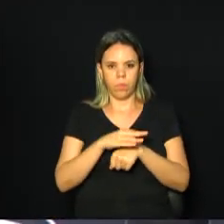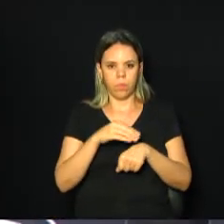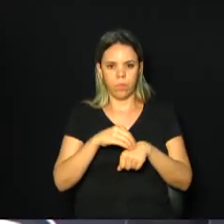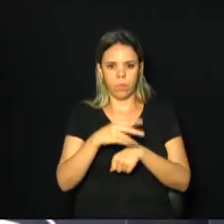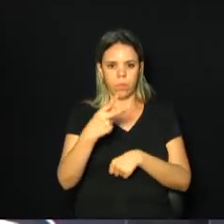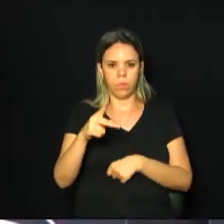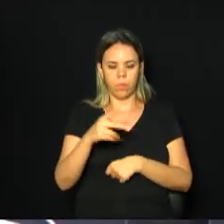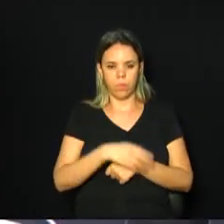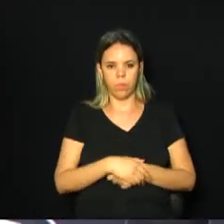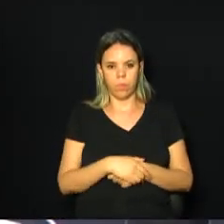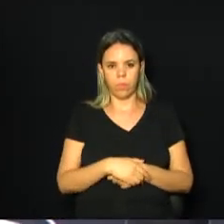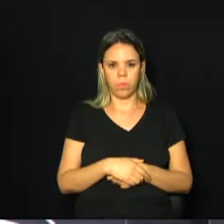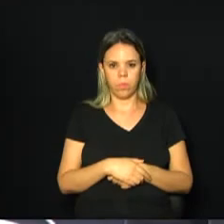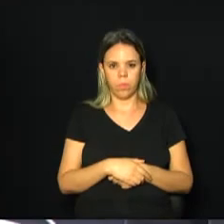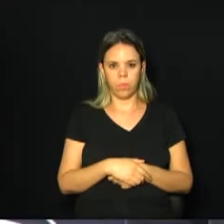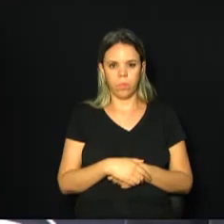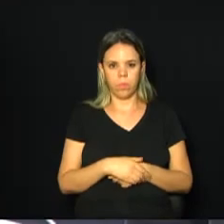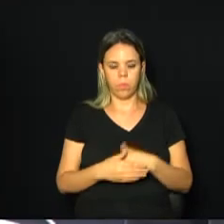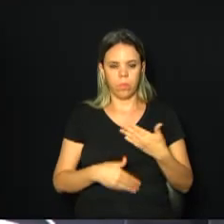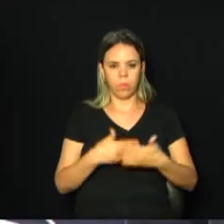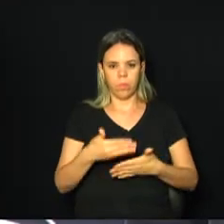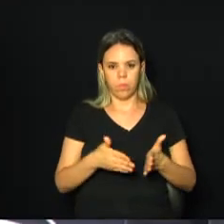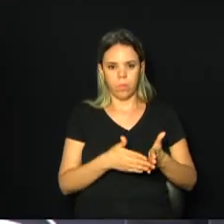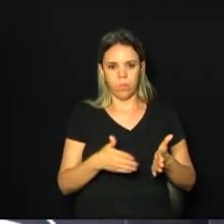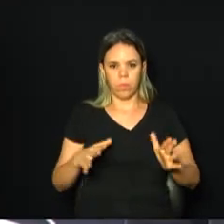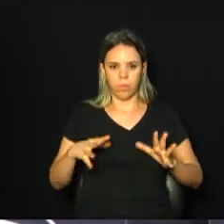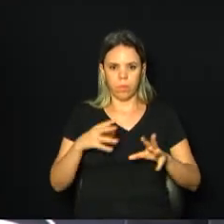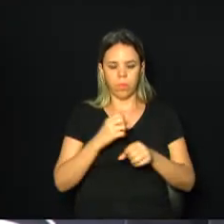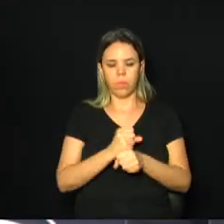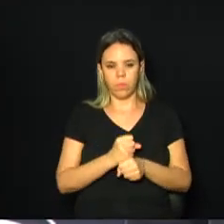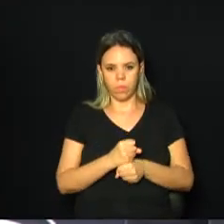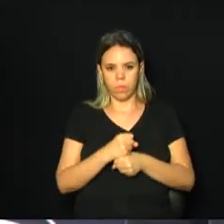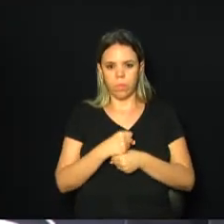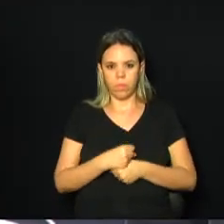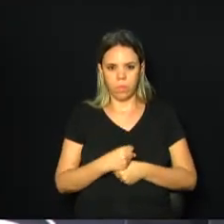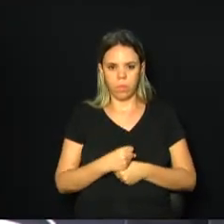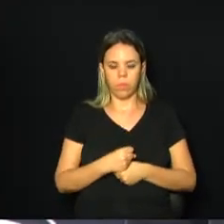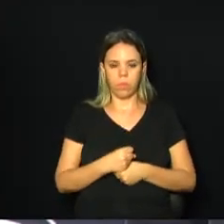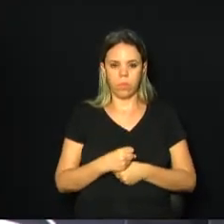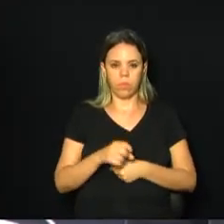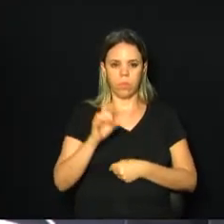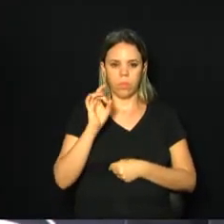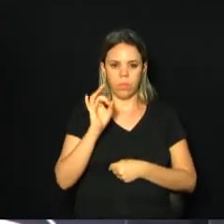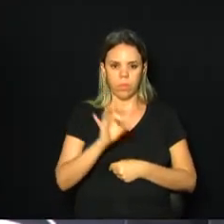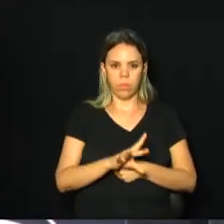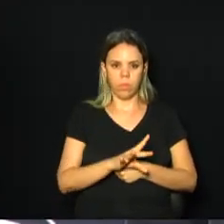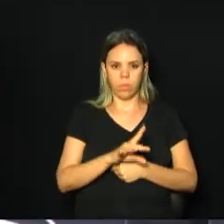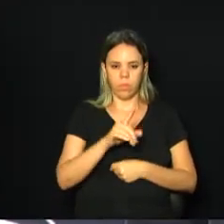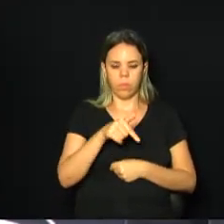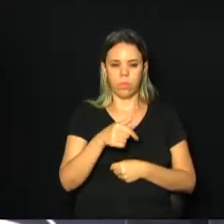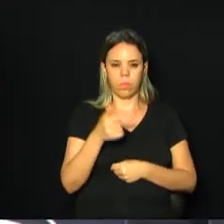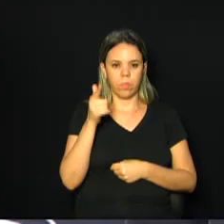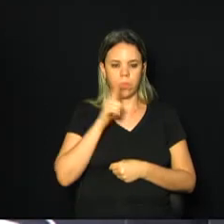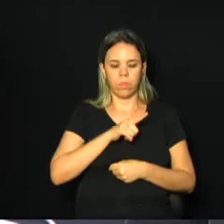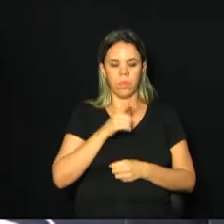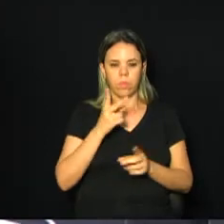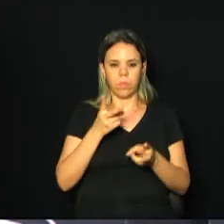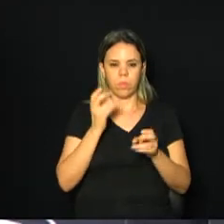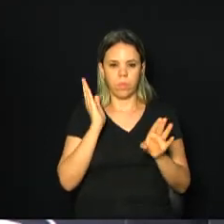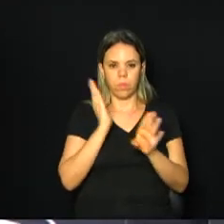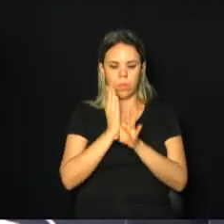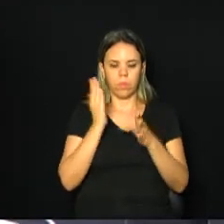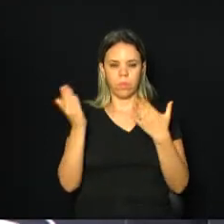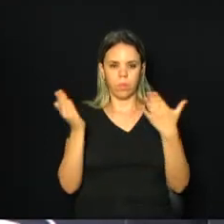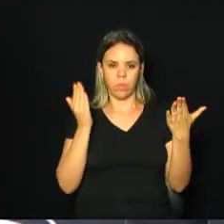ela. E isso vem como uma cadeia, como um todo. E somente aí é que você vai conseguir identificar em